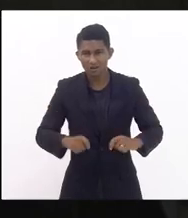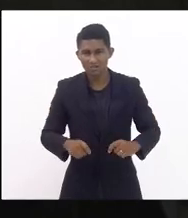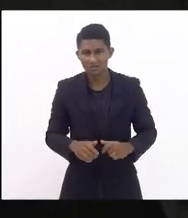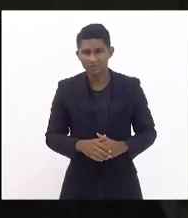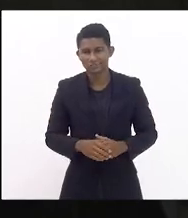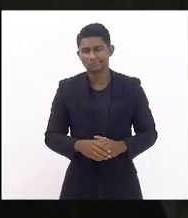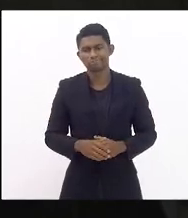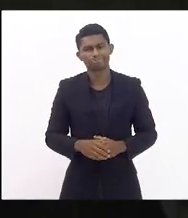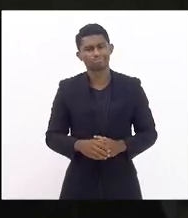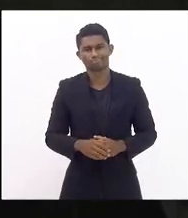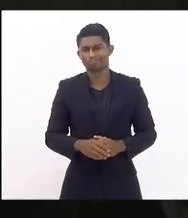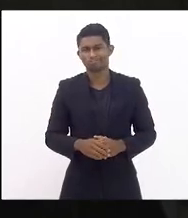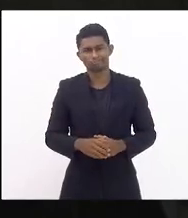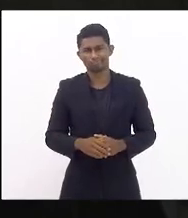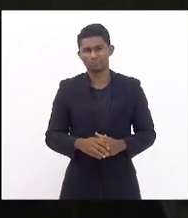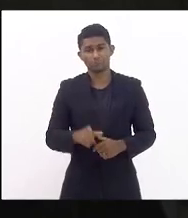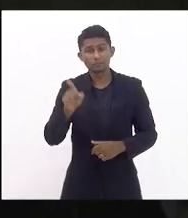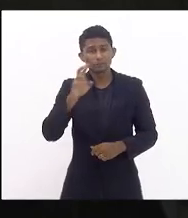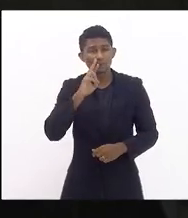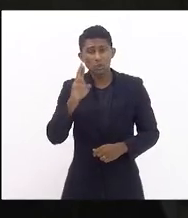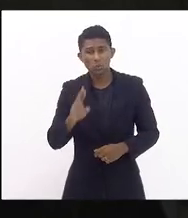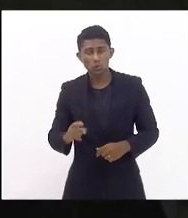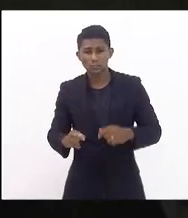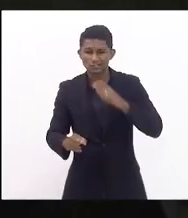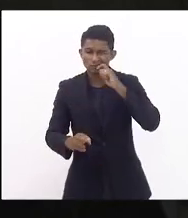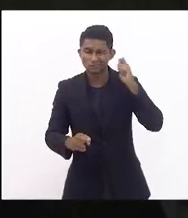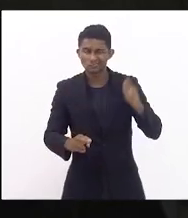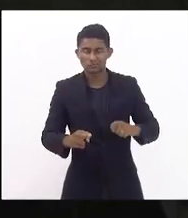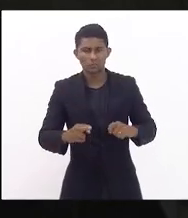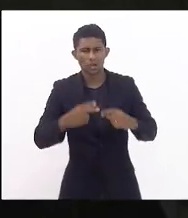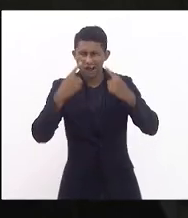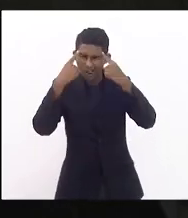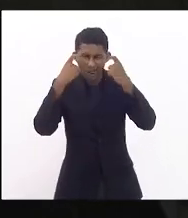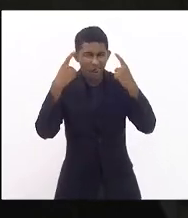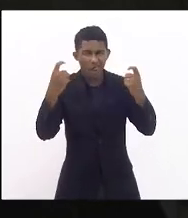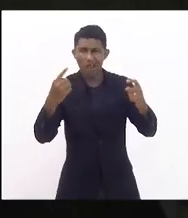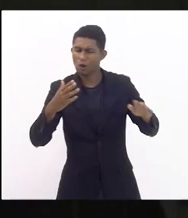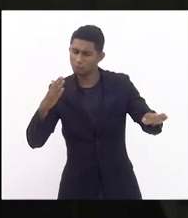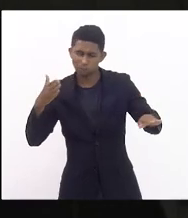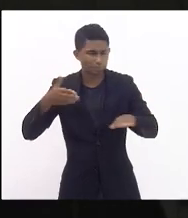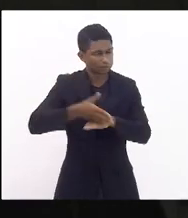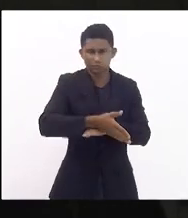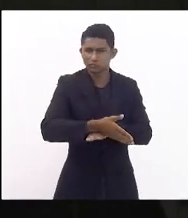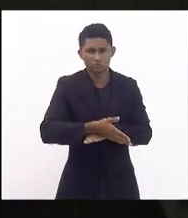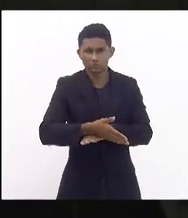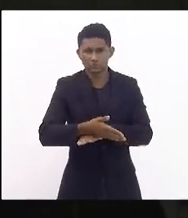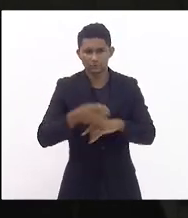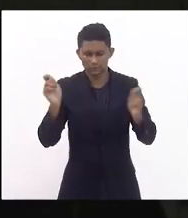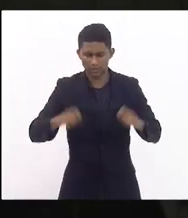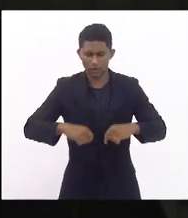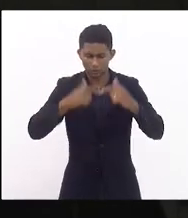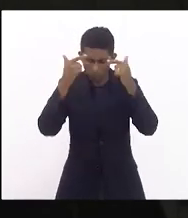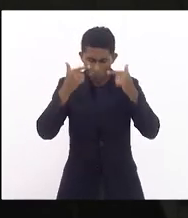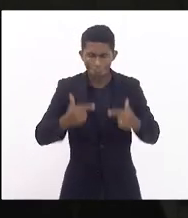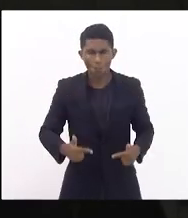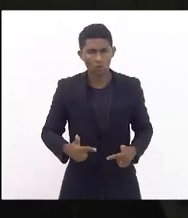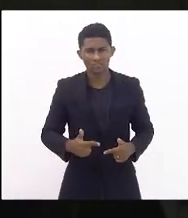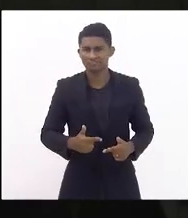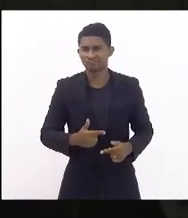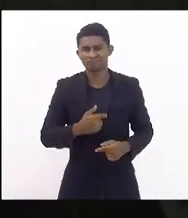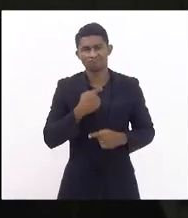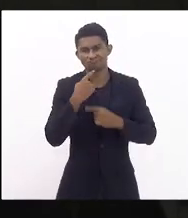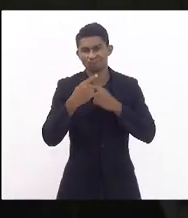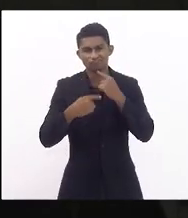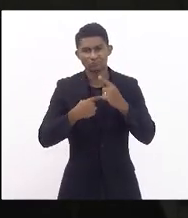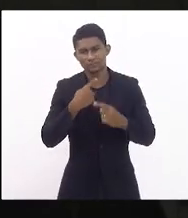em uma invasão tão violenta como está existindo. Então, eu queria abrir chamando a atenção